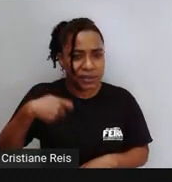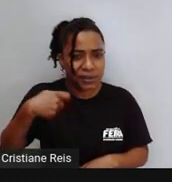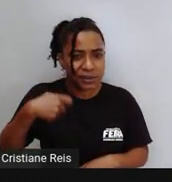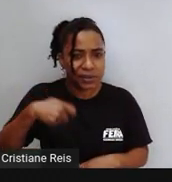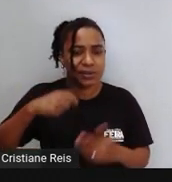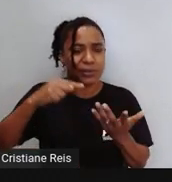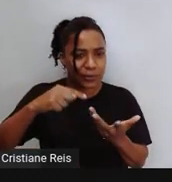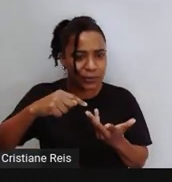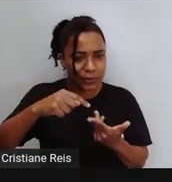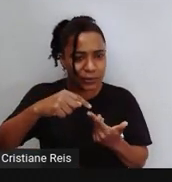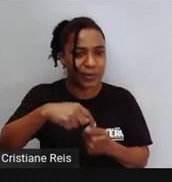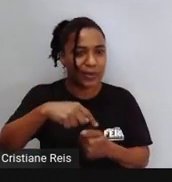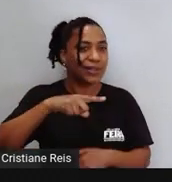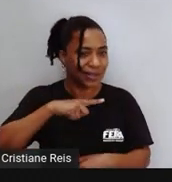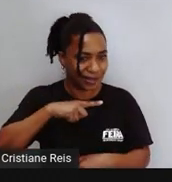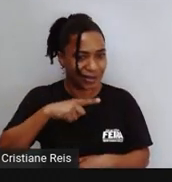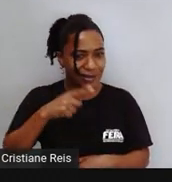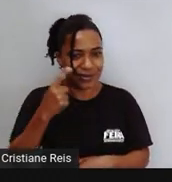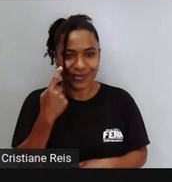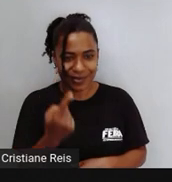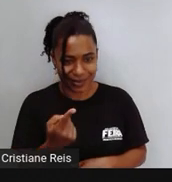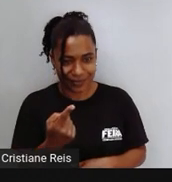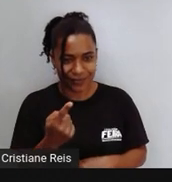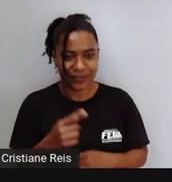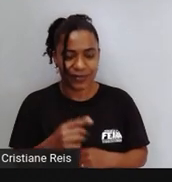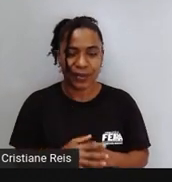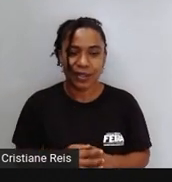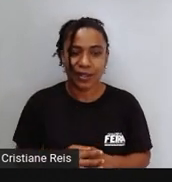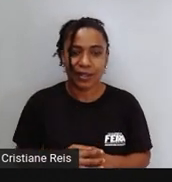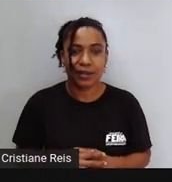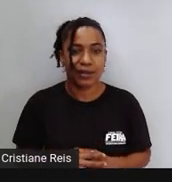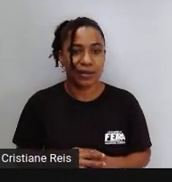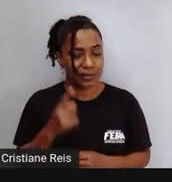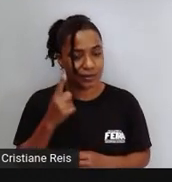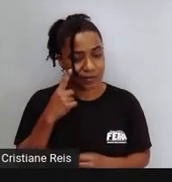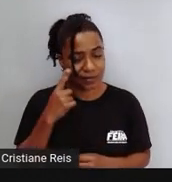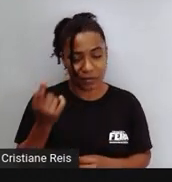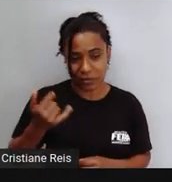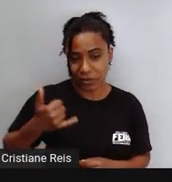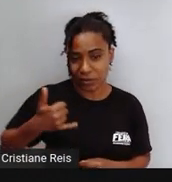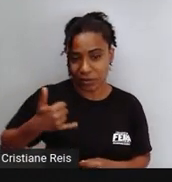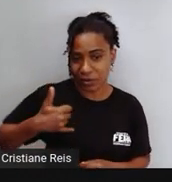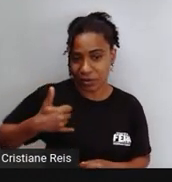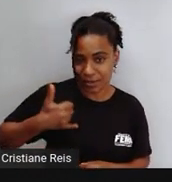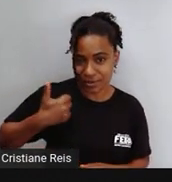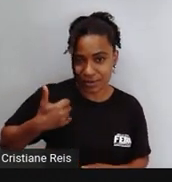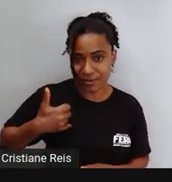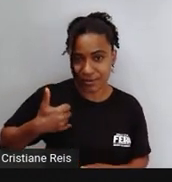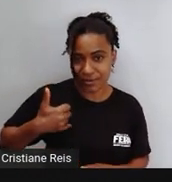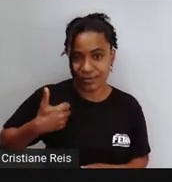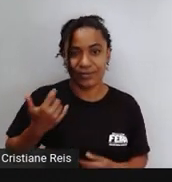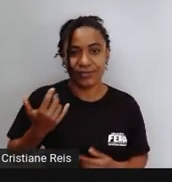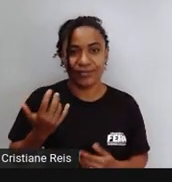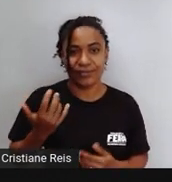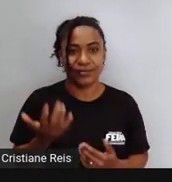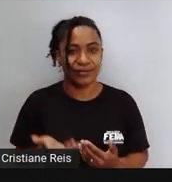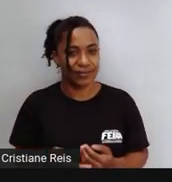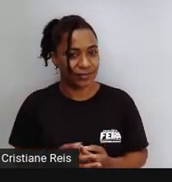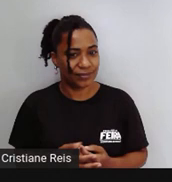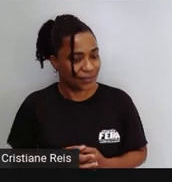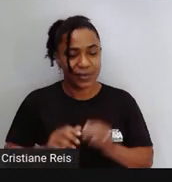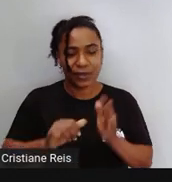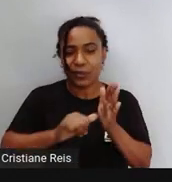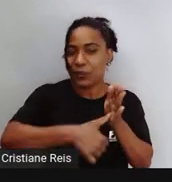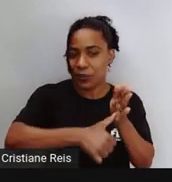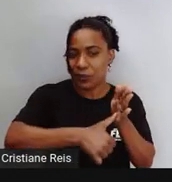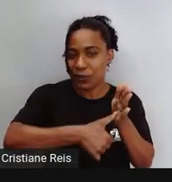em nossa sociedade, em nossa cultura. Age, idade. ID card, carteira de